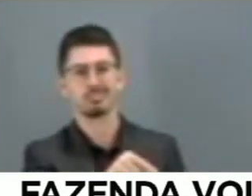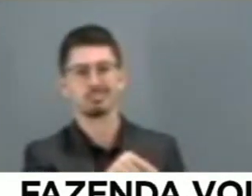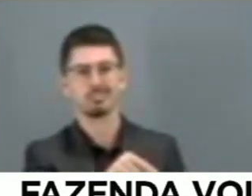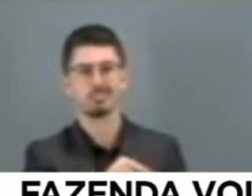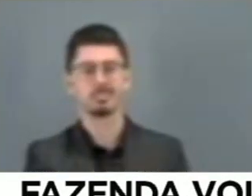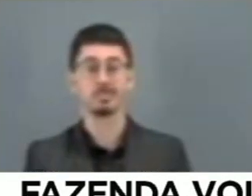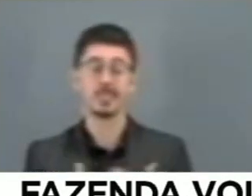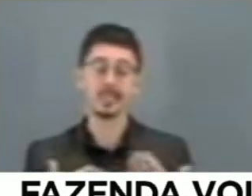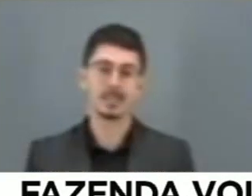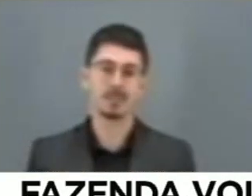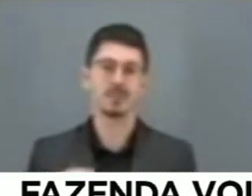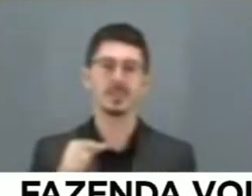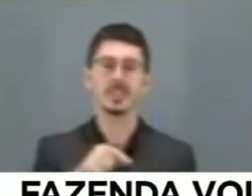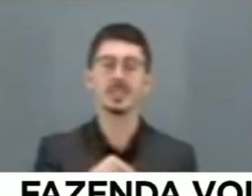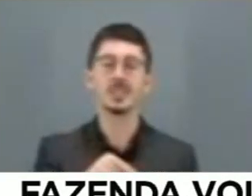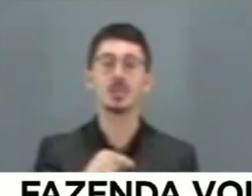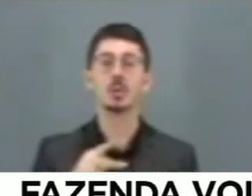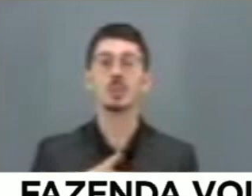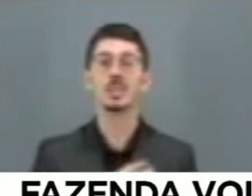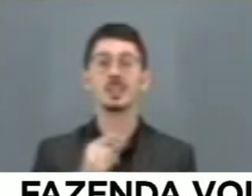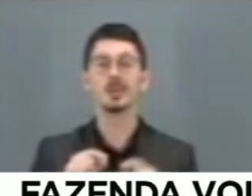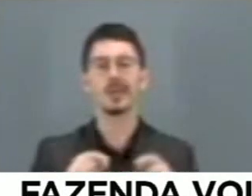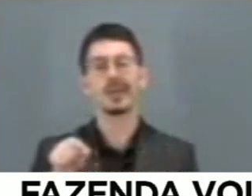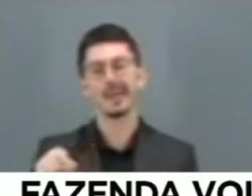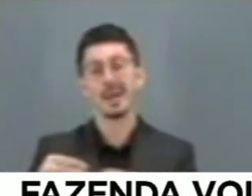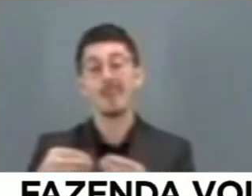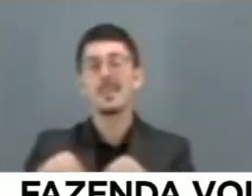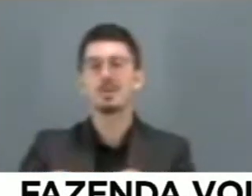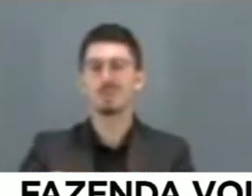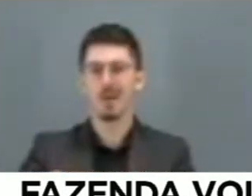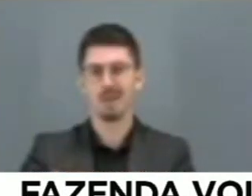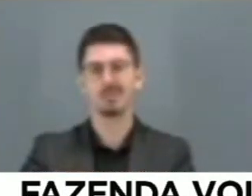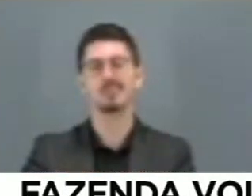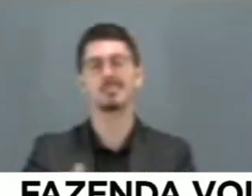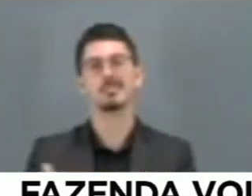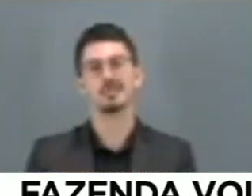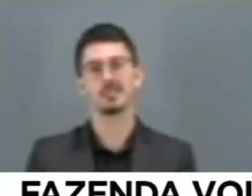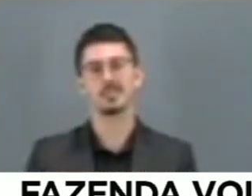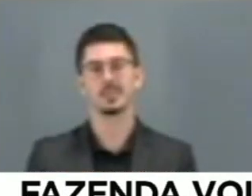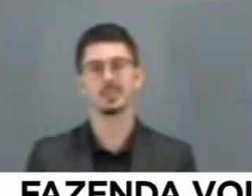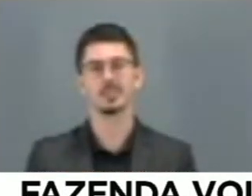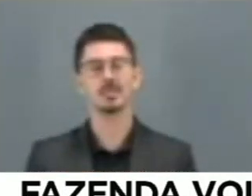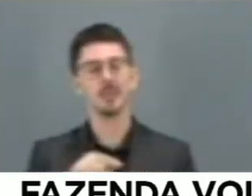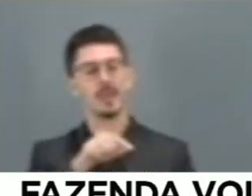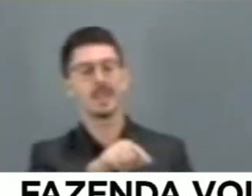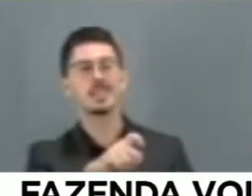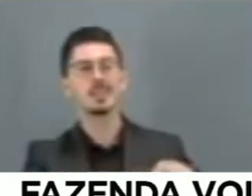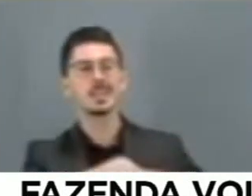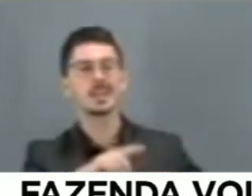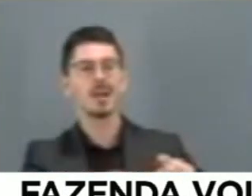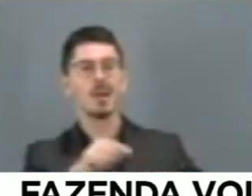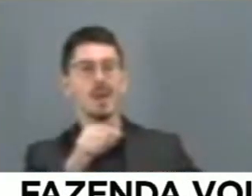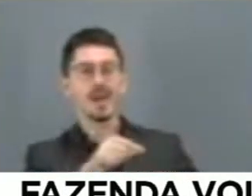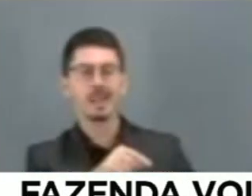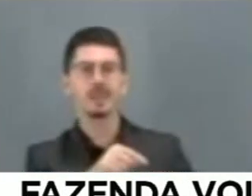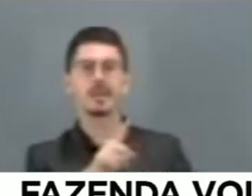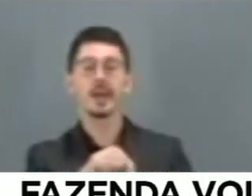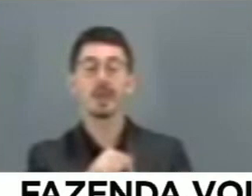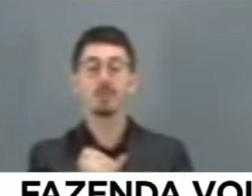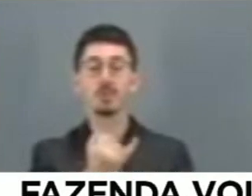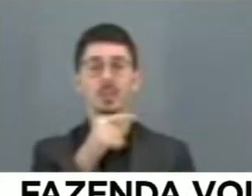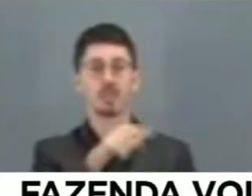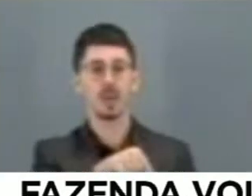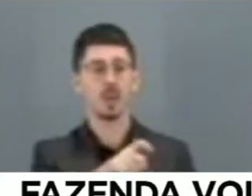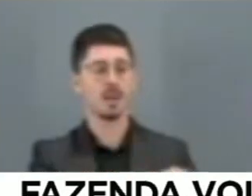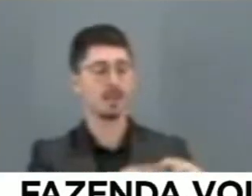isso ficariam prejudicadas nesse mercado. Então, esse produto ele tem essa característica, são produtos essenciais